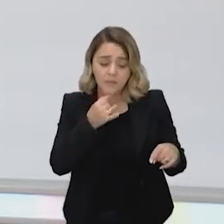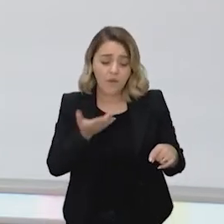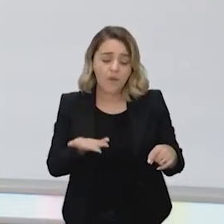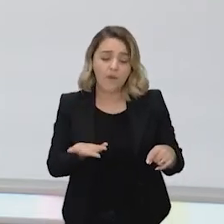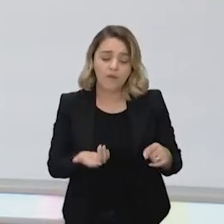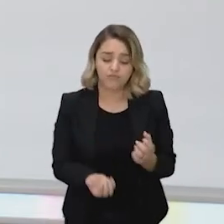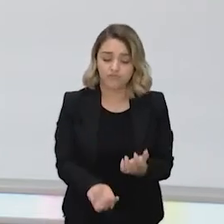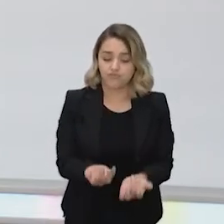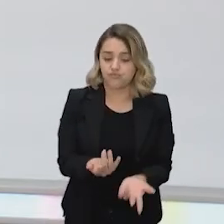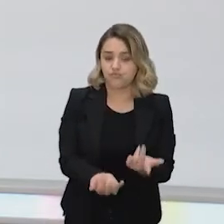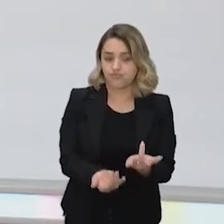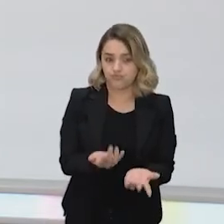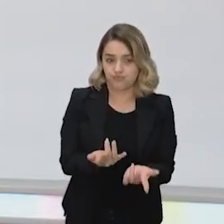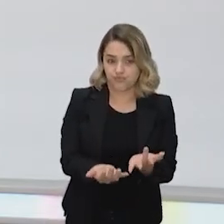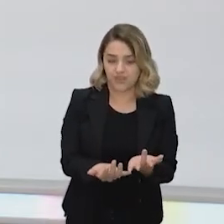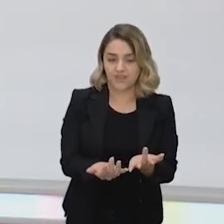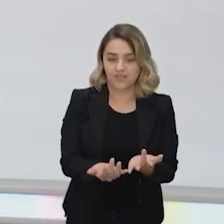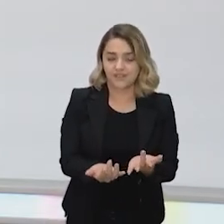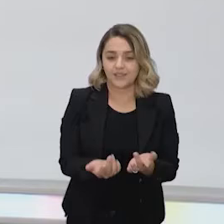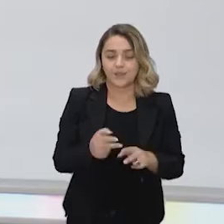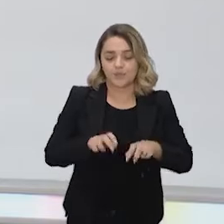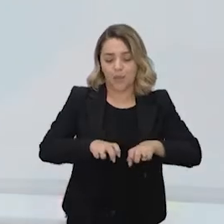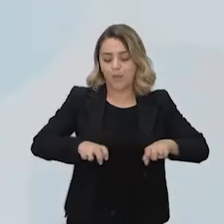ser utilizado aí